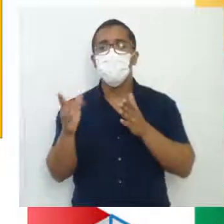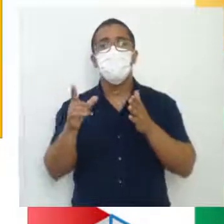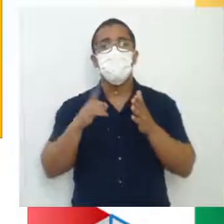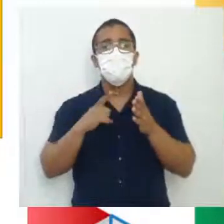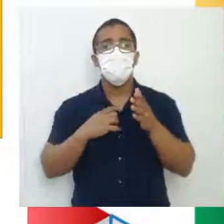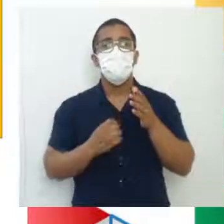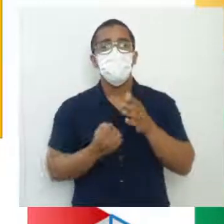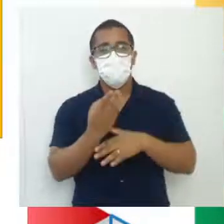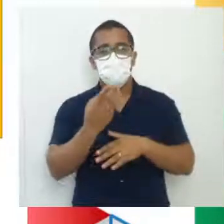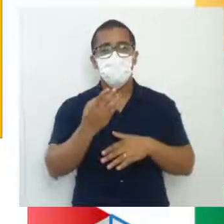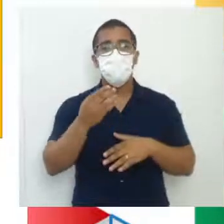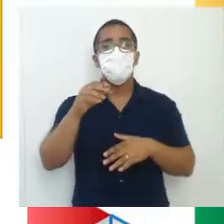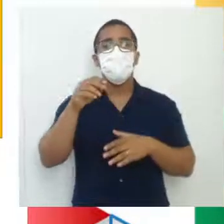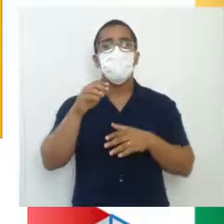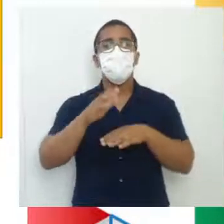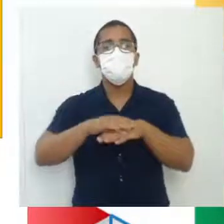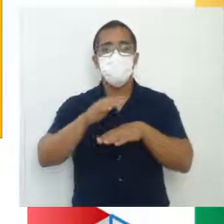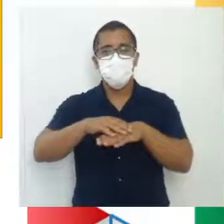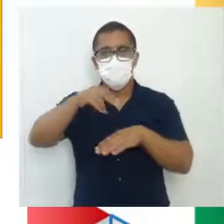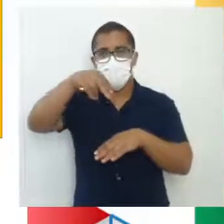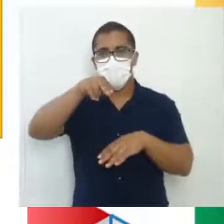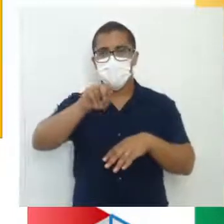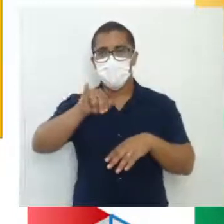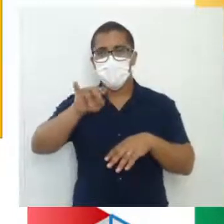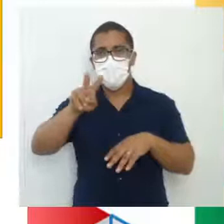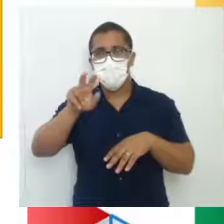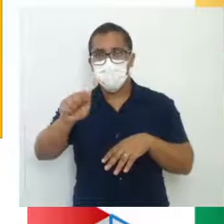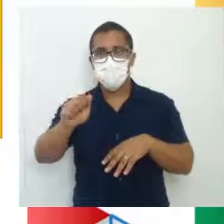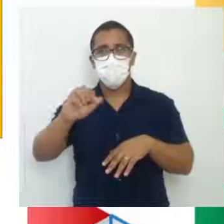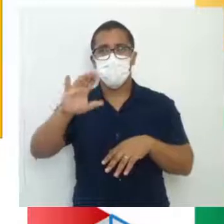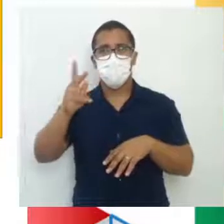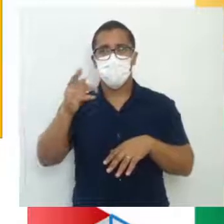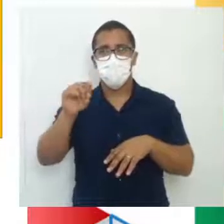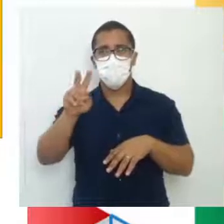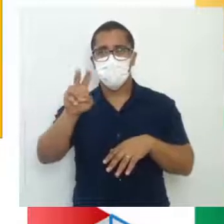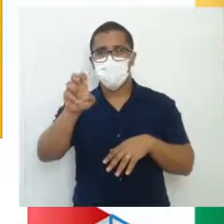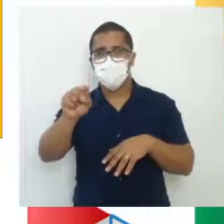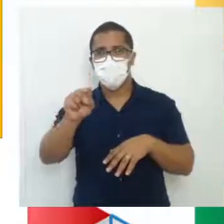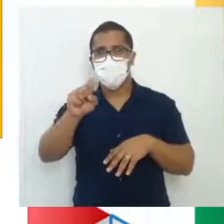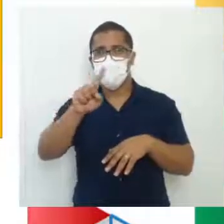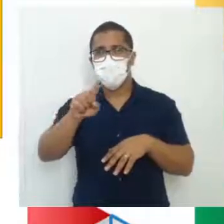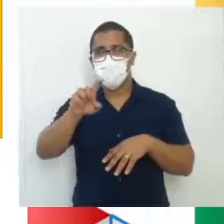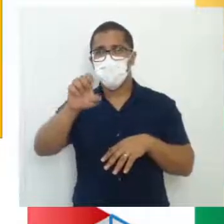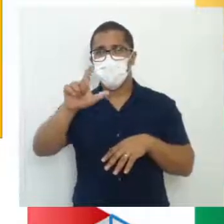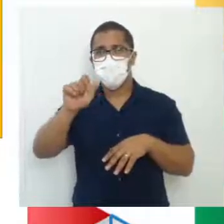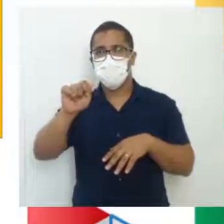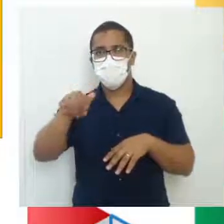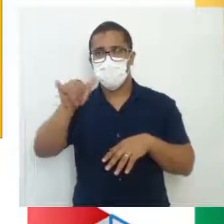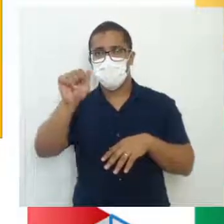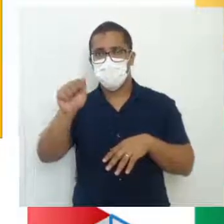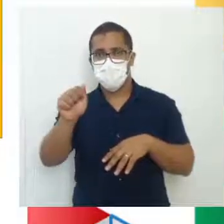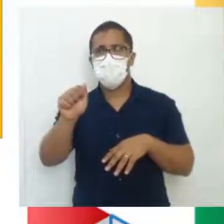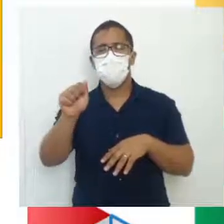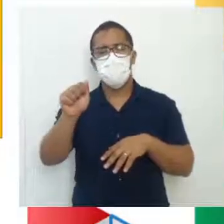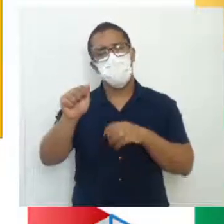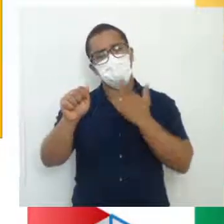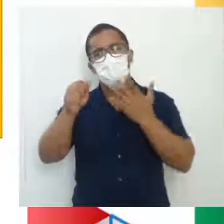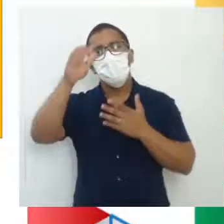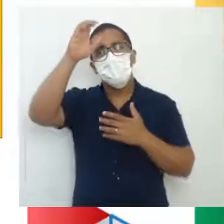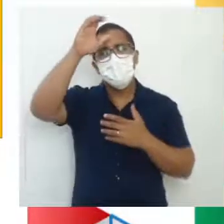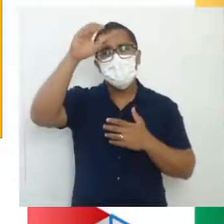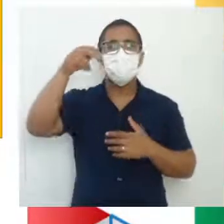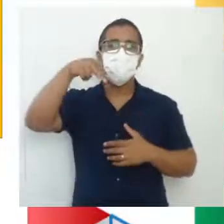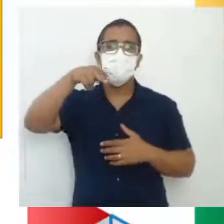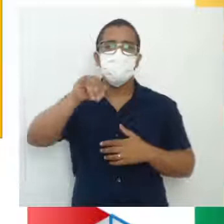fundado por Neiva Chaves Zelaya, conhecida como Tia Neiva, em 59. Viúva e